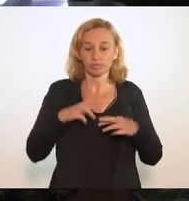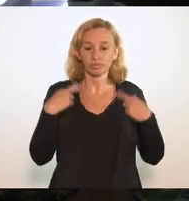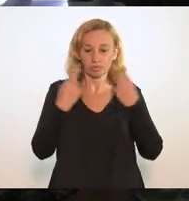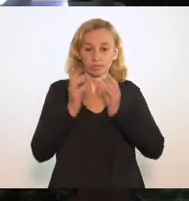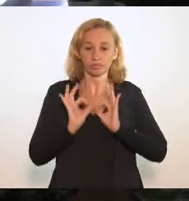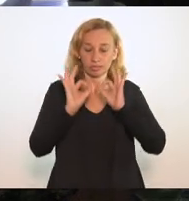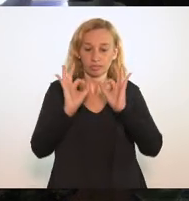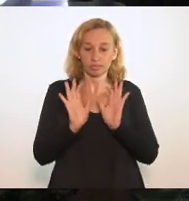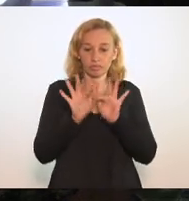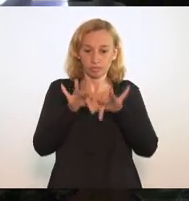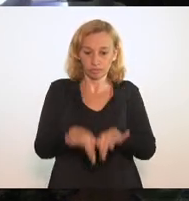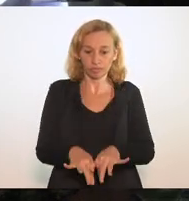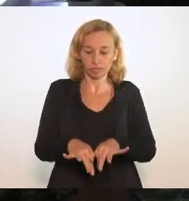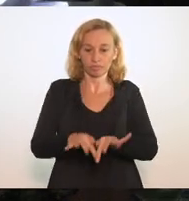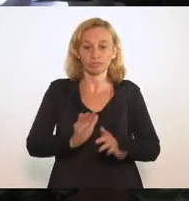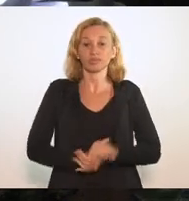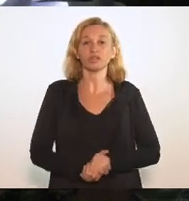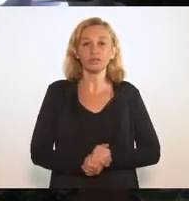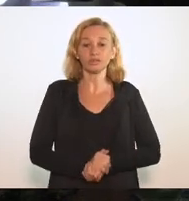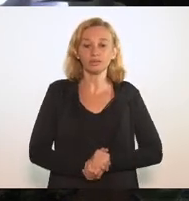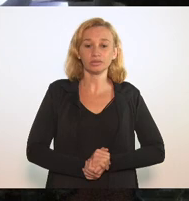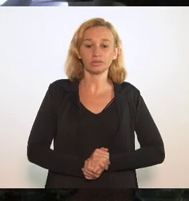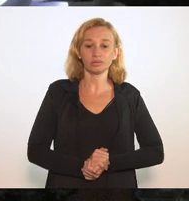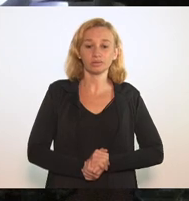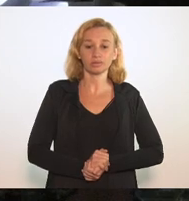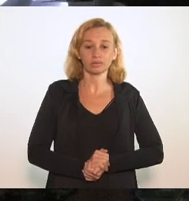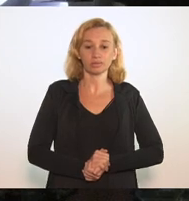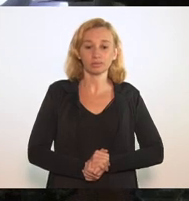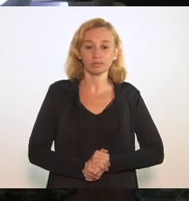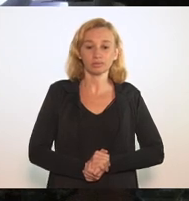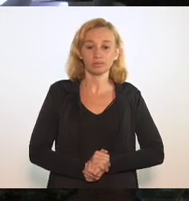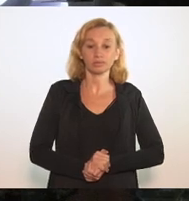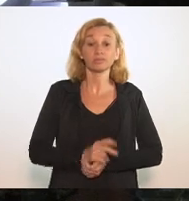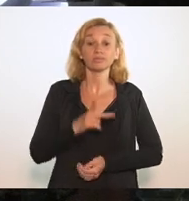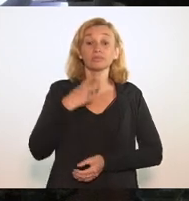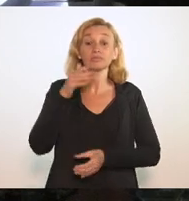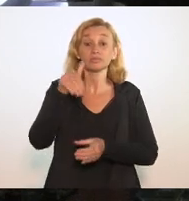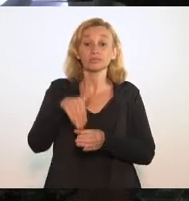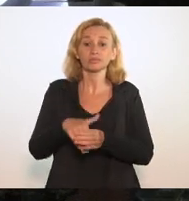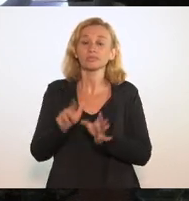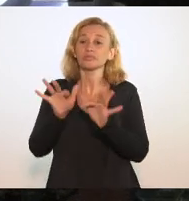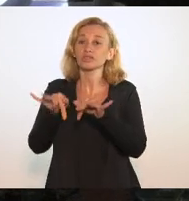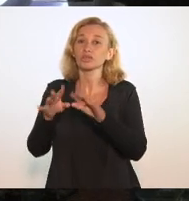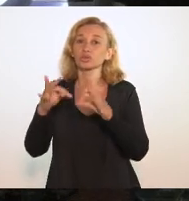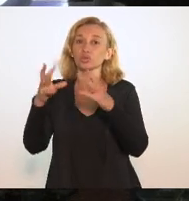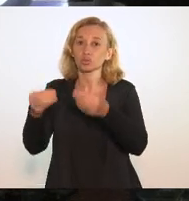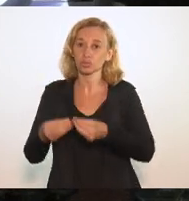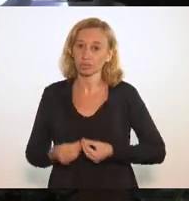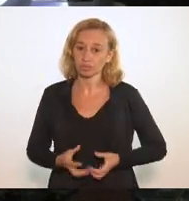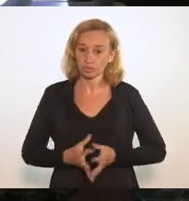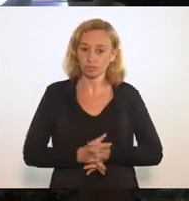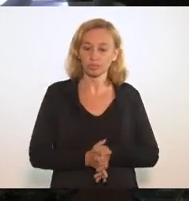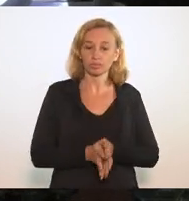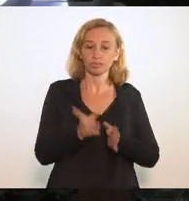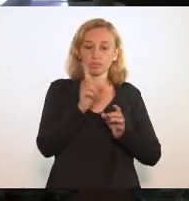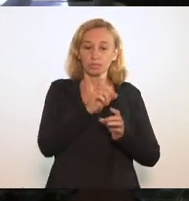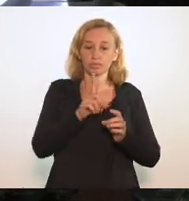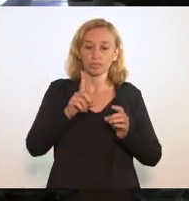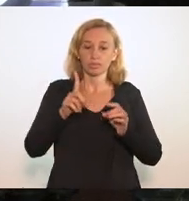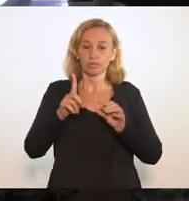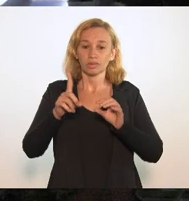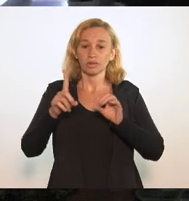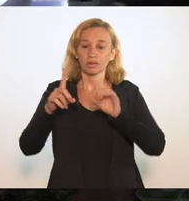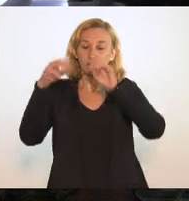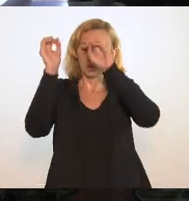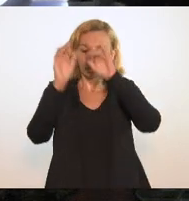mesma está encerrada. E a declaração é para depois? Ao final de tudo. Havendo número legal e sob a proteção